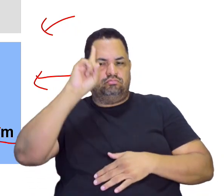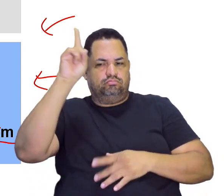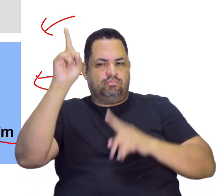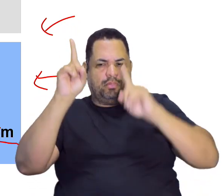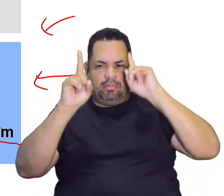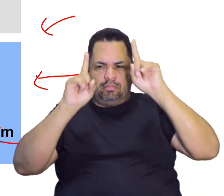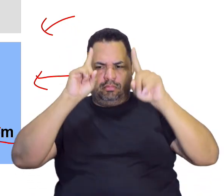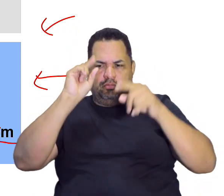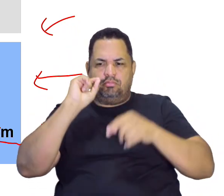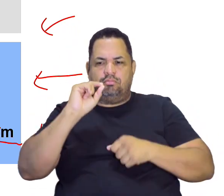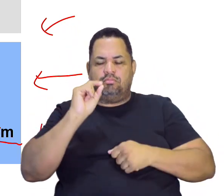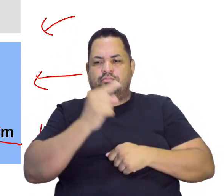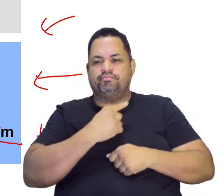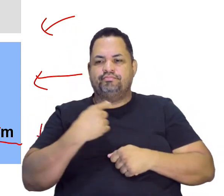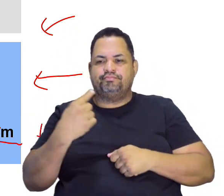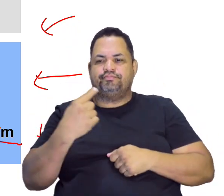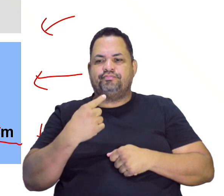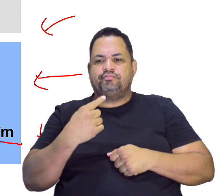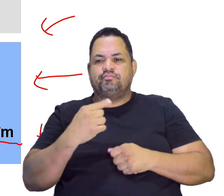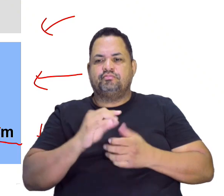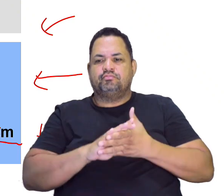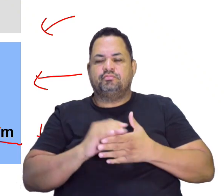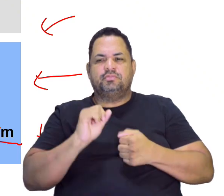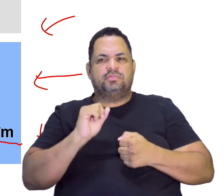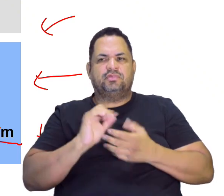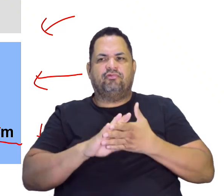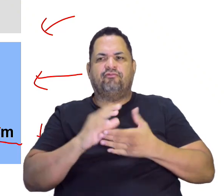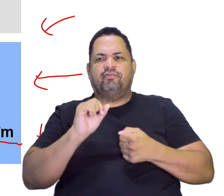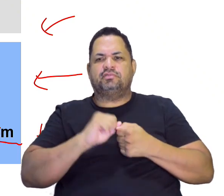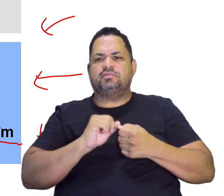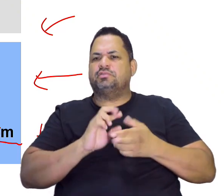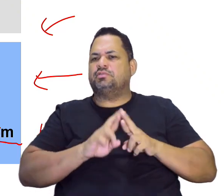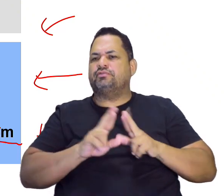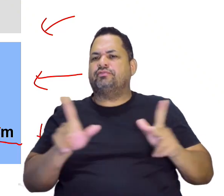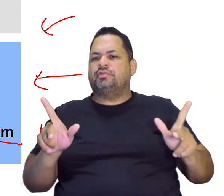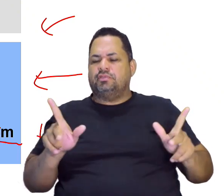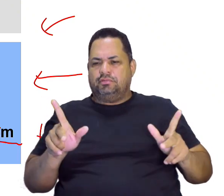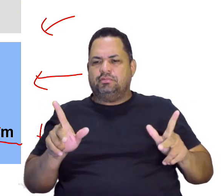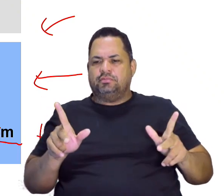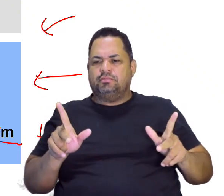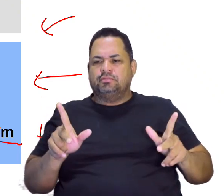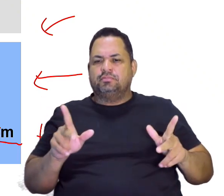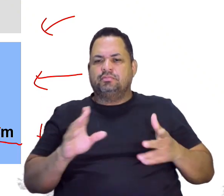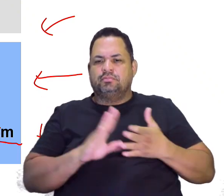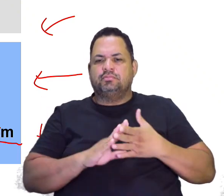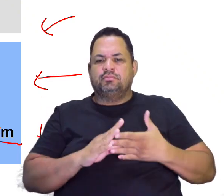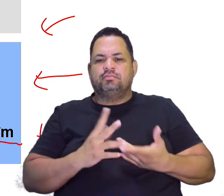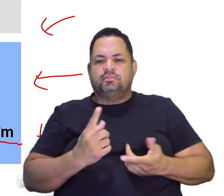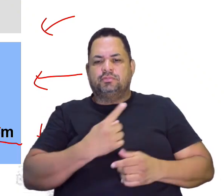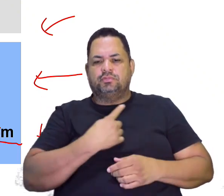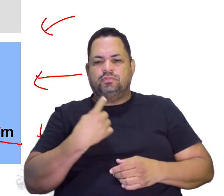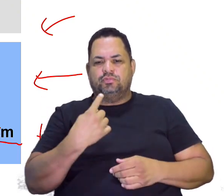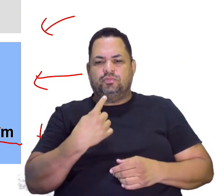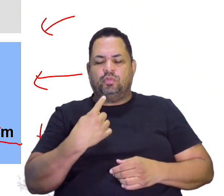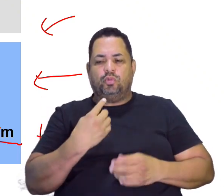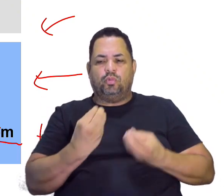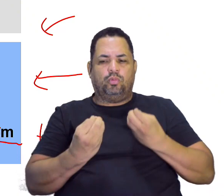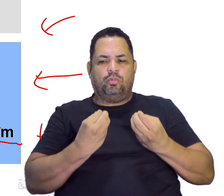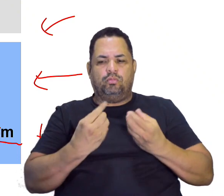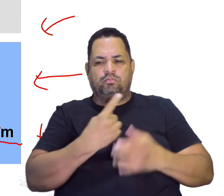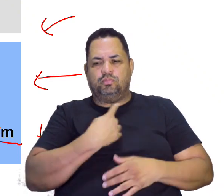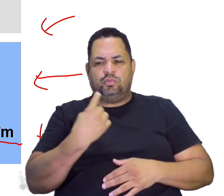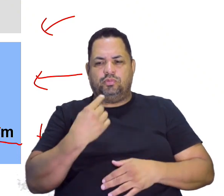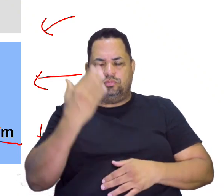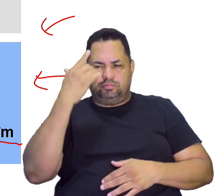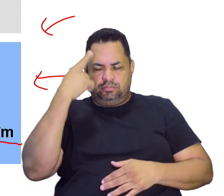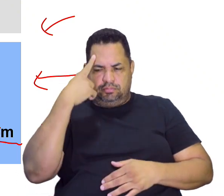ideia então o que que a gente vai fazer não vamos fazer a mesma coisa vamos vamos fazer do nosso jeito nós temos